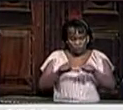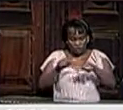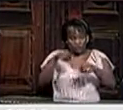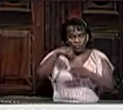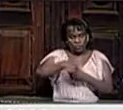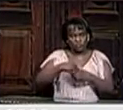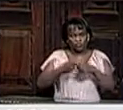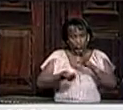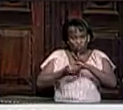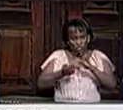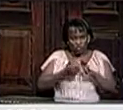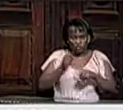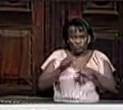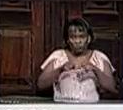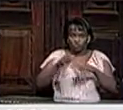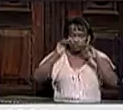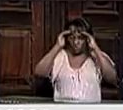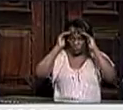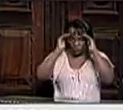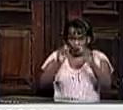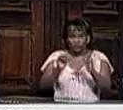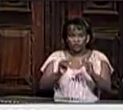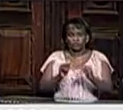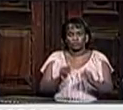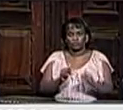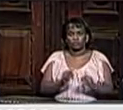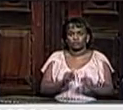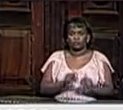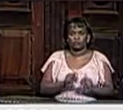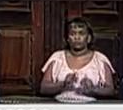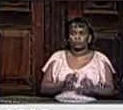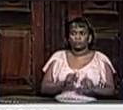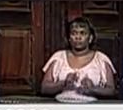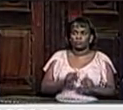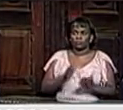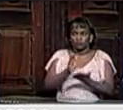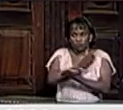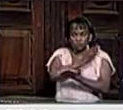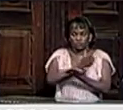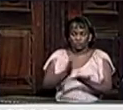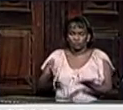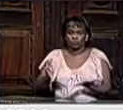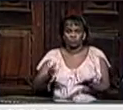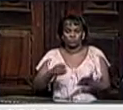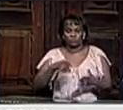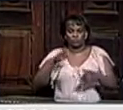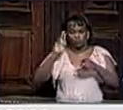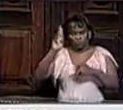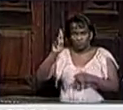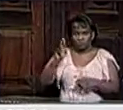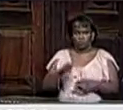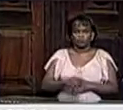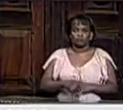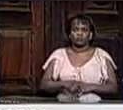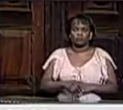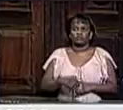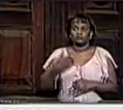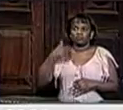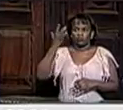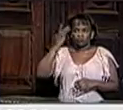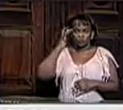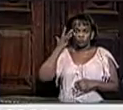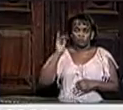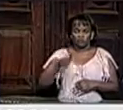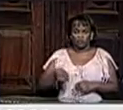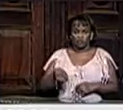reformas, respeitando a separação dos poderes. Então, eu acho que essa